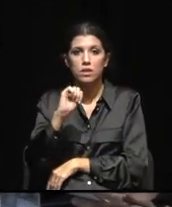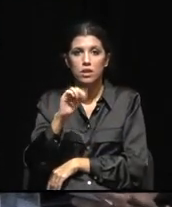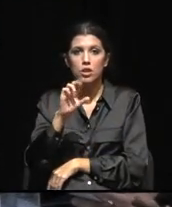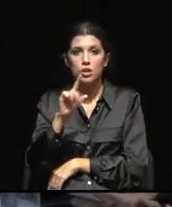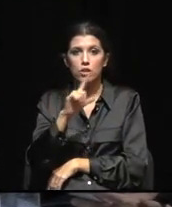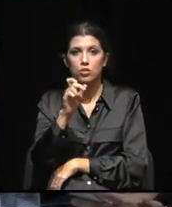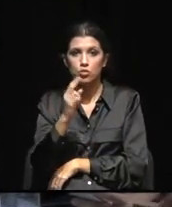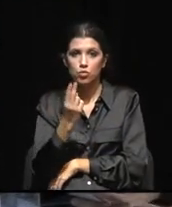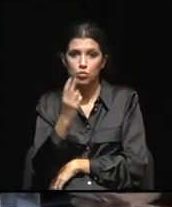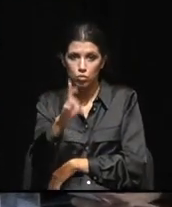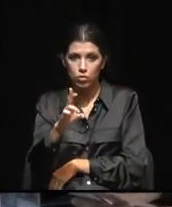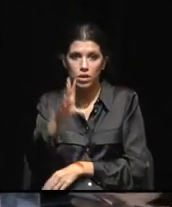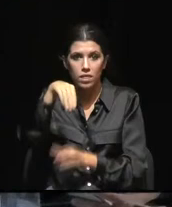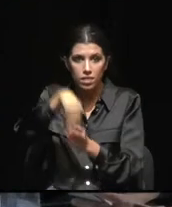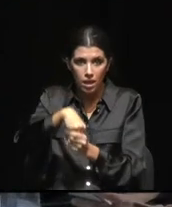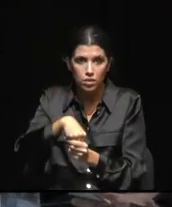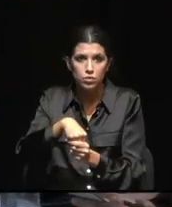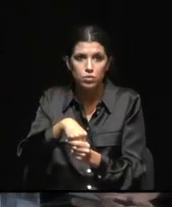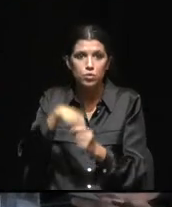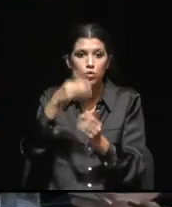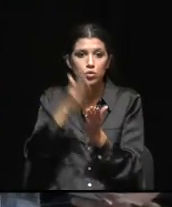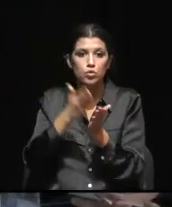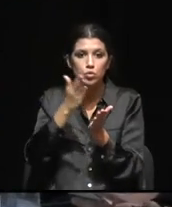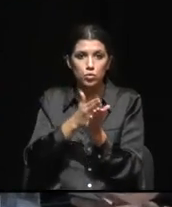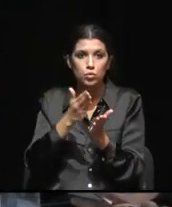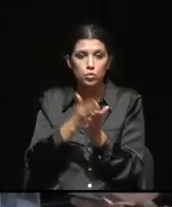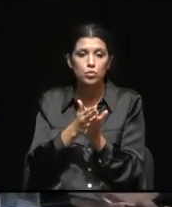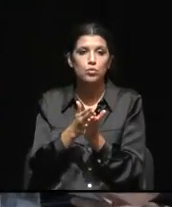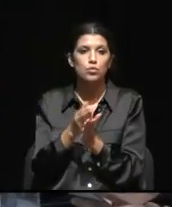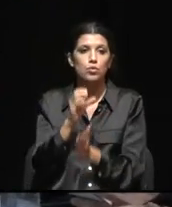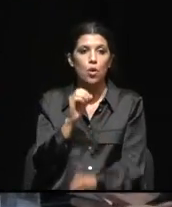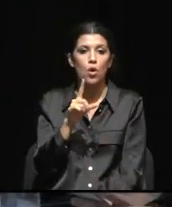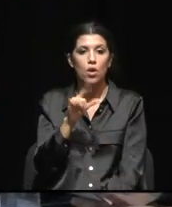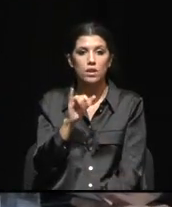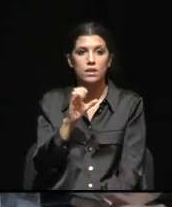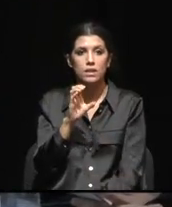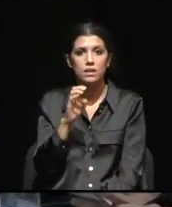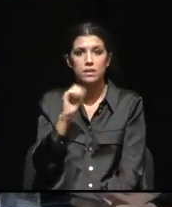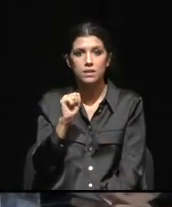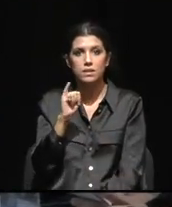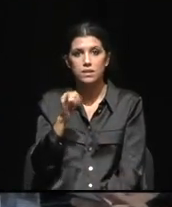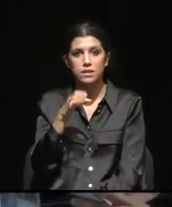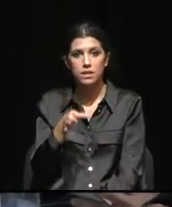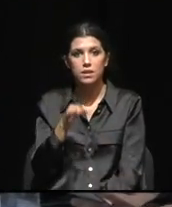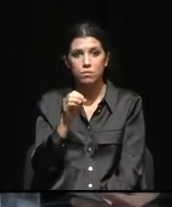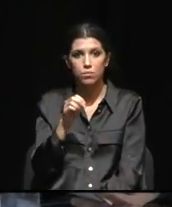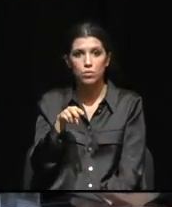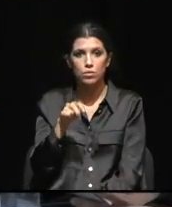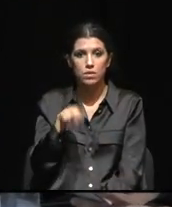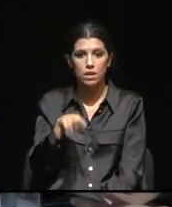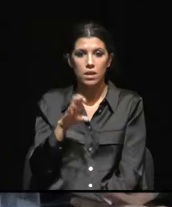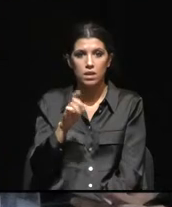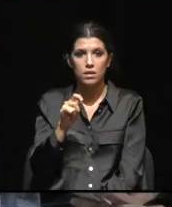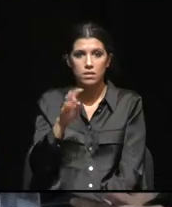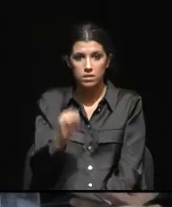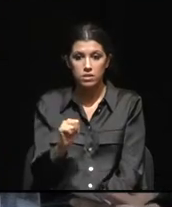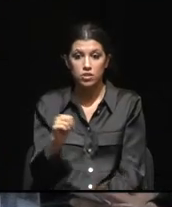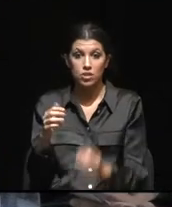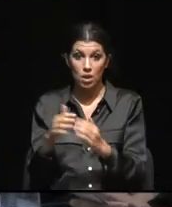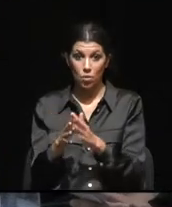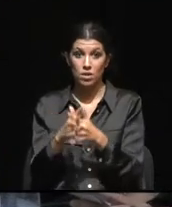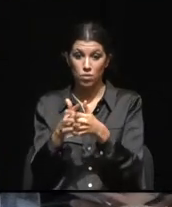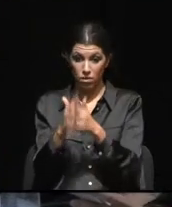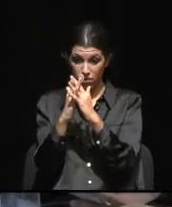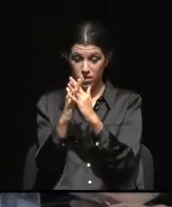gabinete de estudos ol e censes quinta do bonce jurre também designada por quinta das campainhas que se encontra em risco de